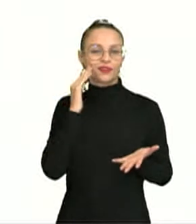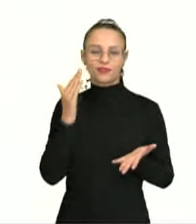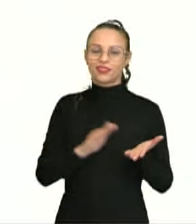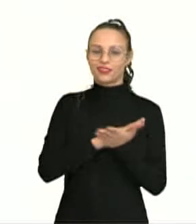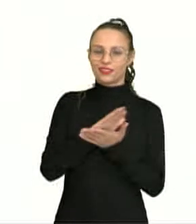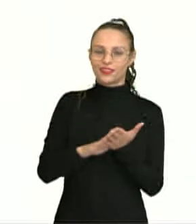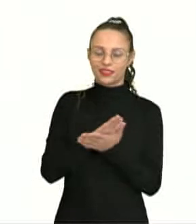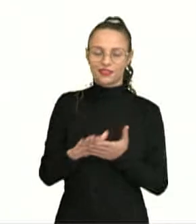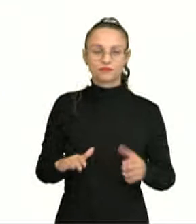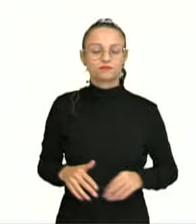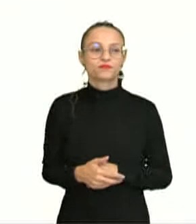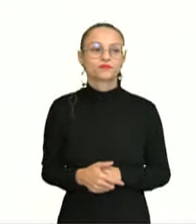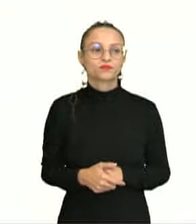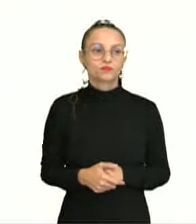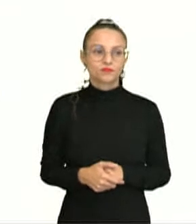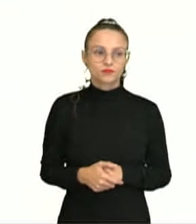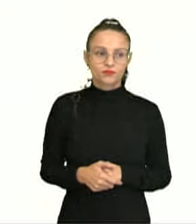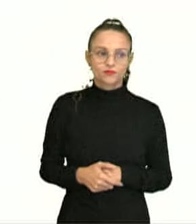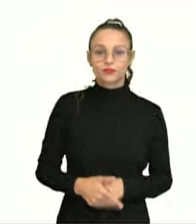mais nada.